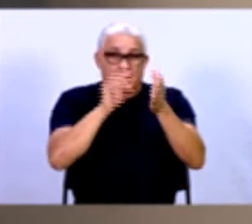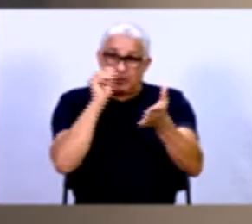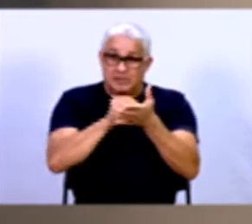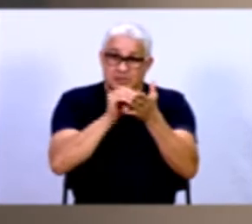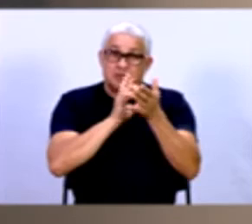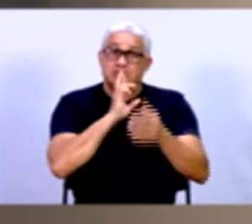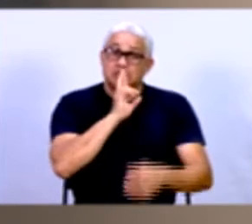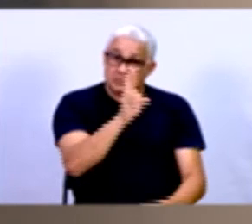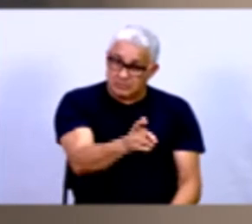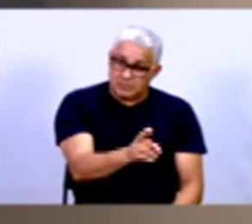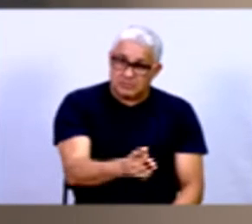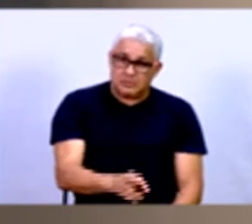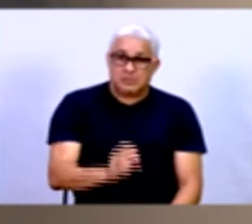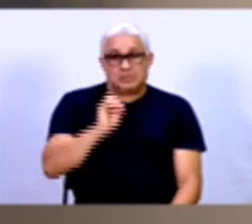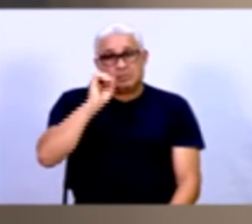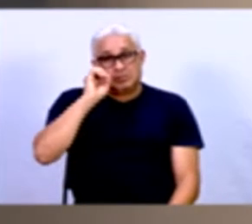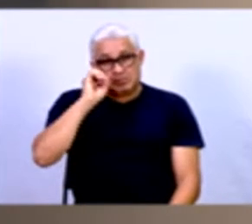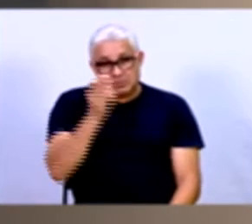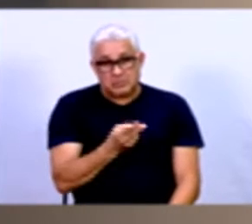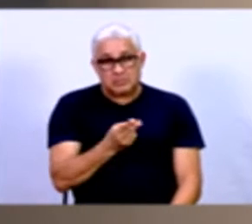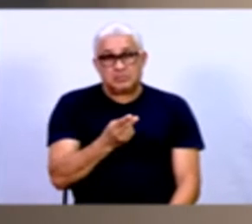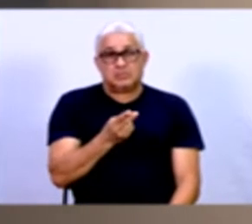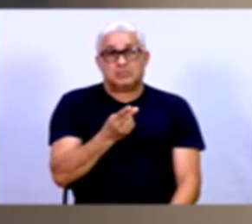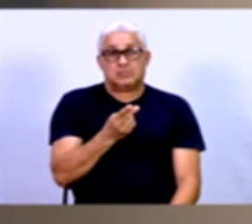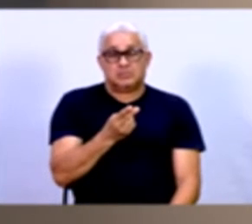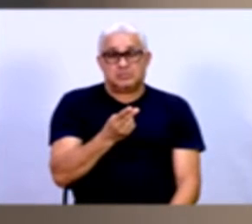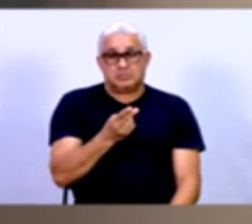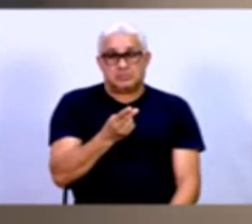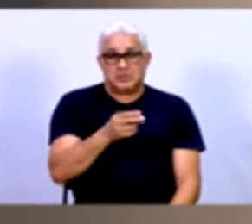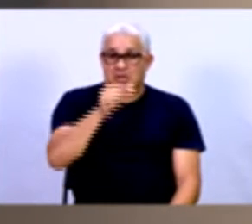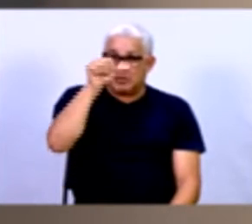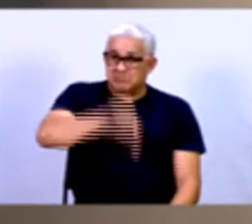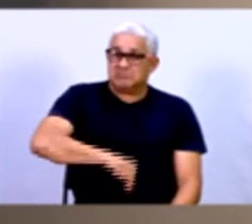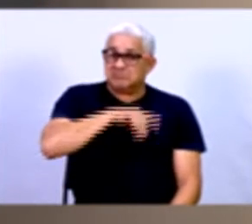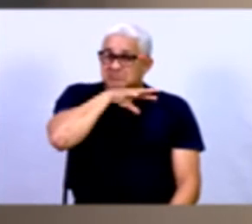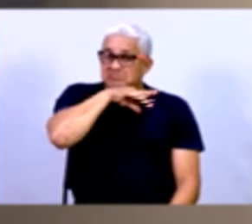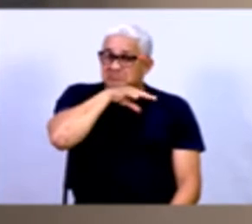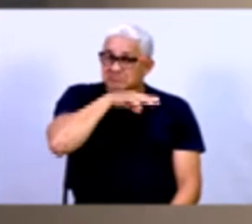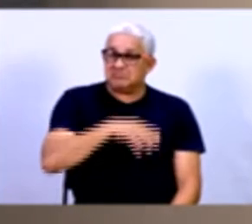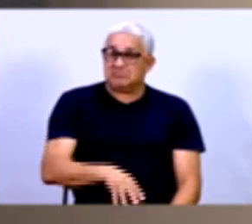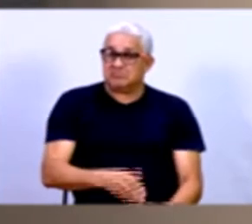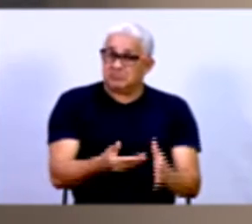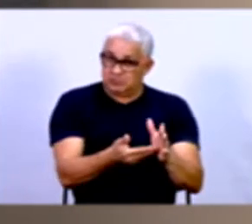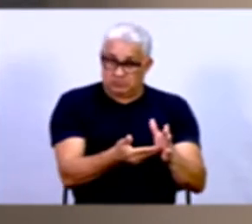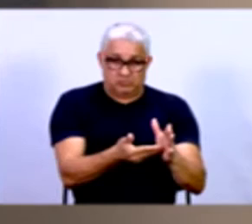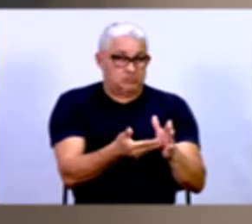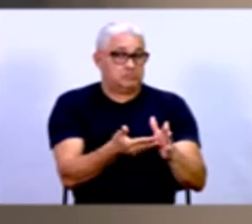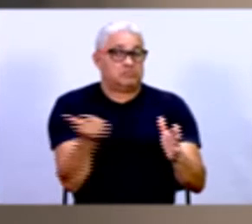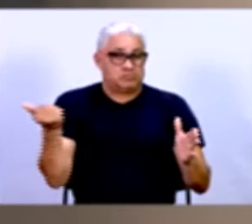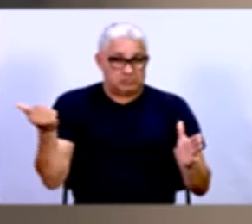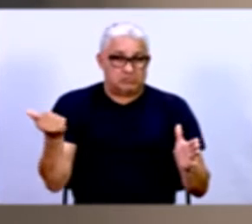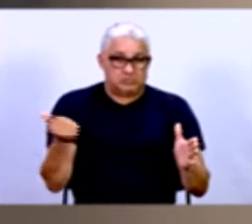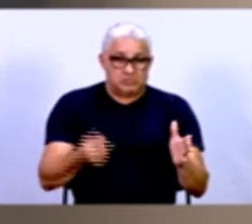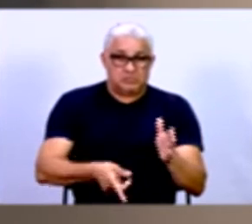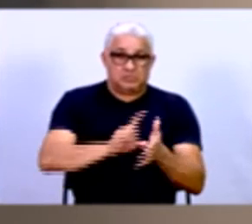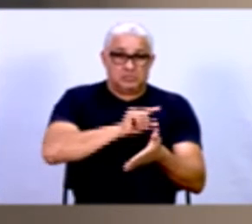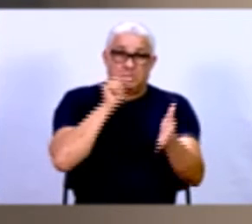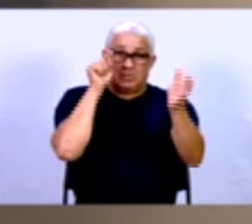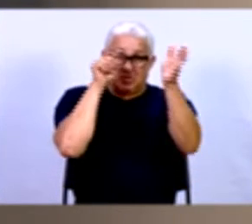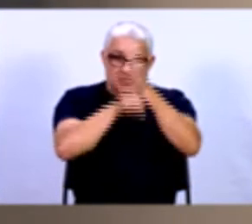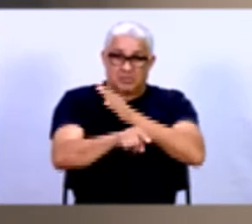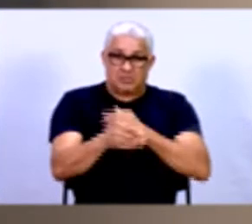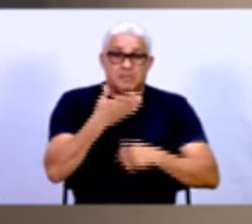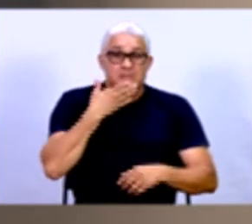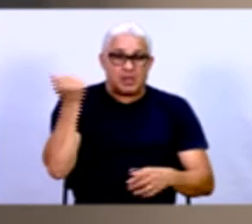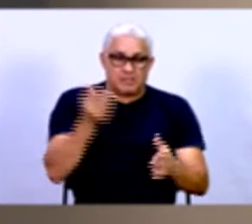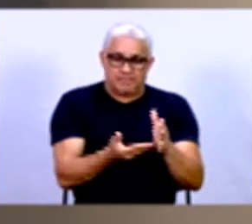vocês viram que estão respondidos de uma maneira que não foi de acordo com o que vocês estavam que vocês tinham perguntado, então é